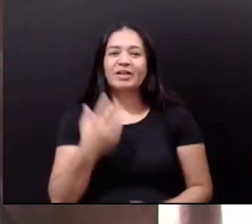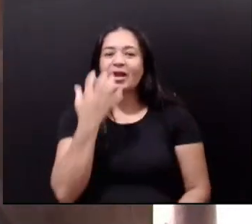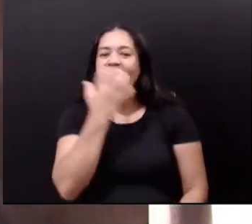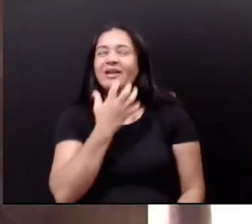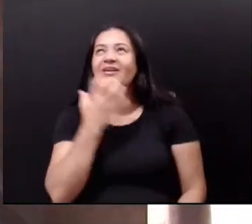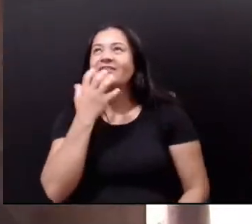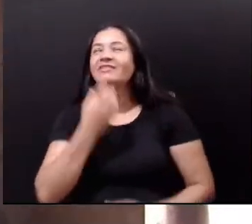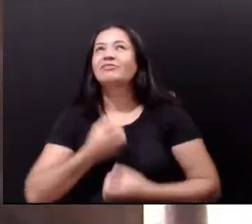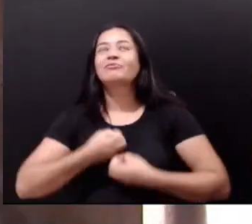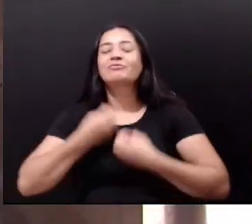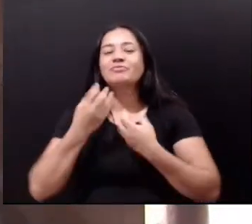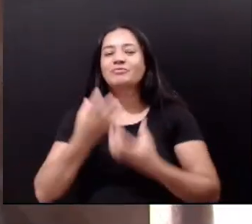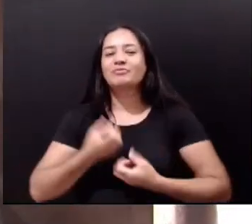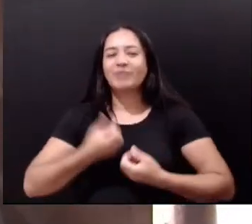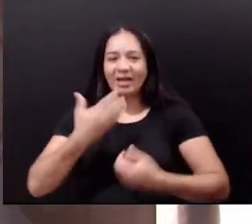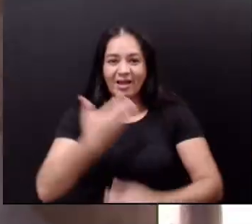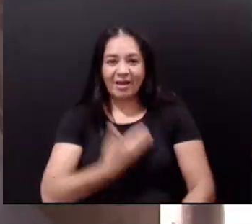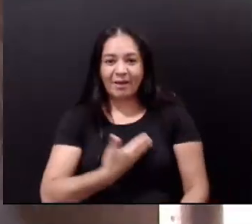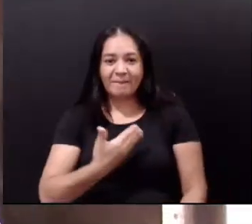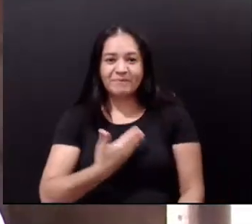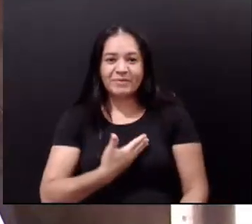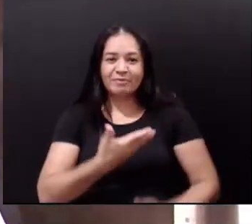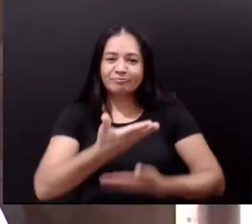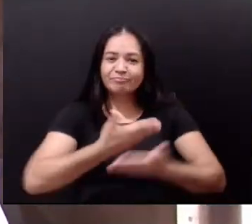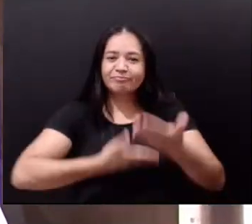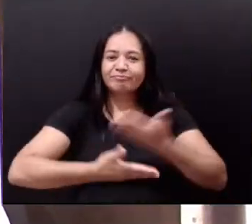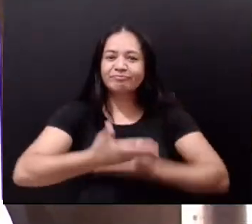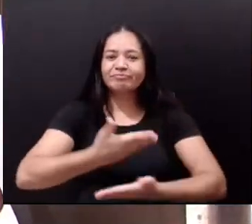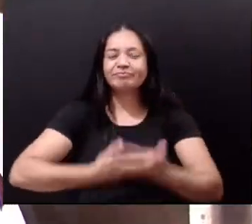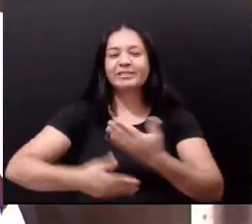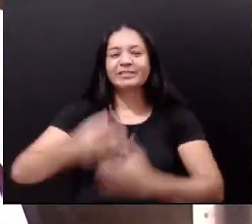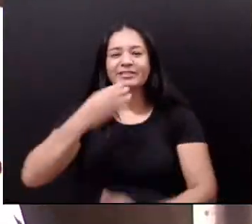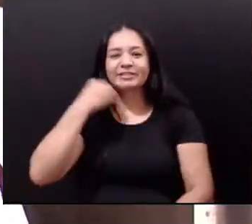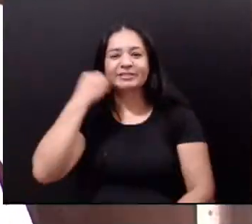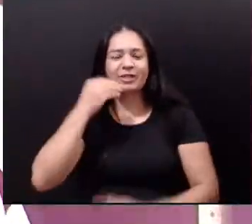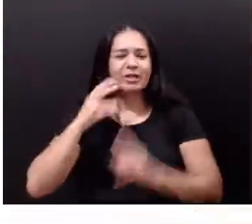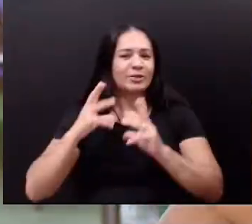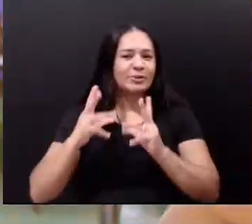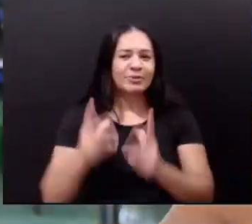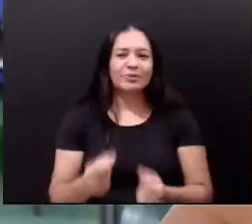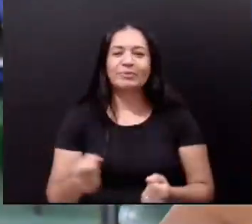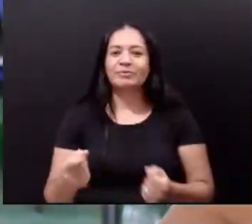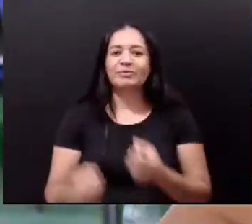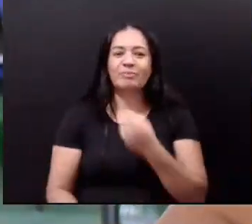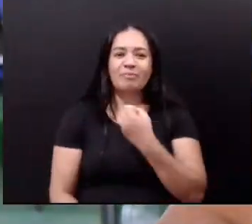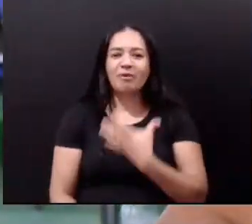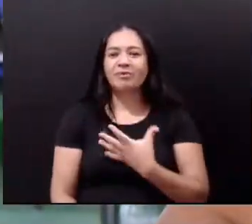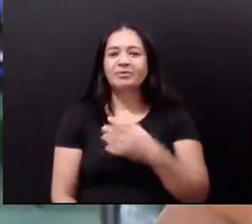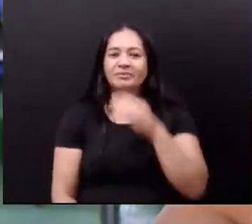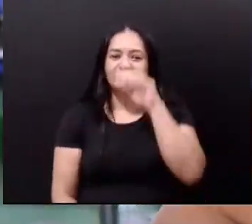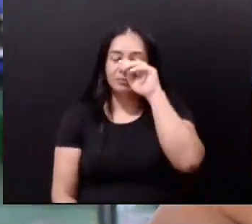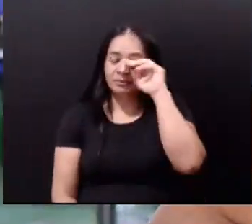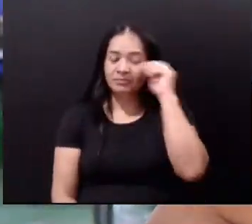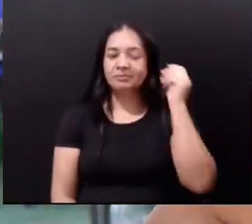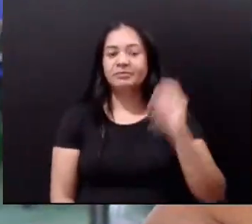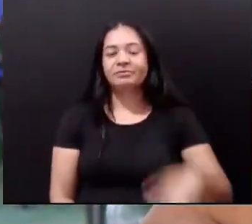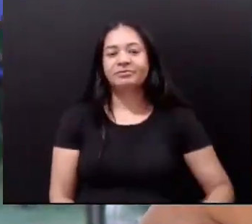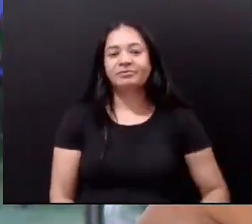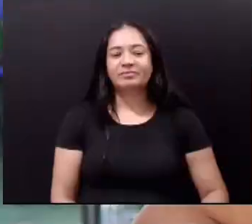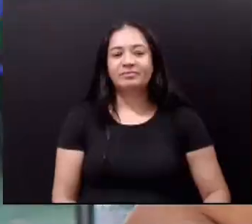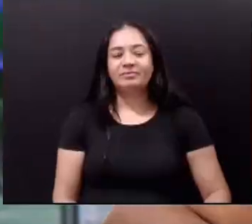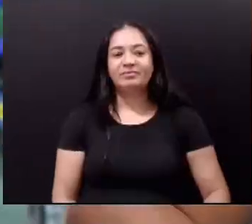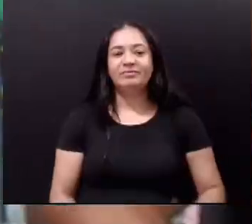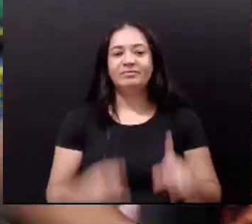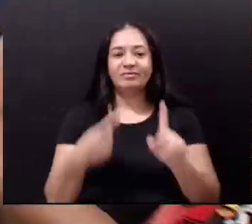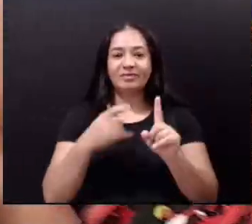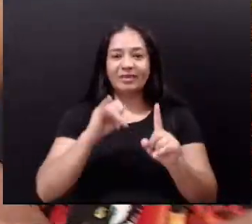amigos, trocar experiências, é tudo. Tudo de bom. Tudo de bom. A Ivani é toda artística